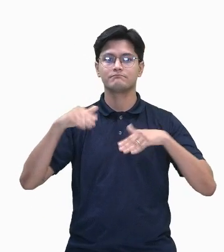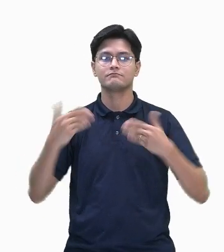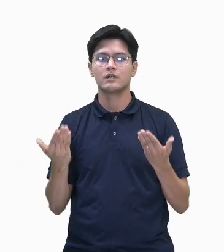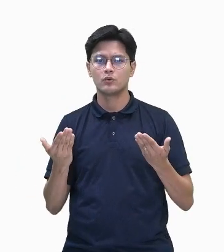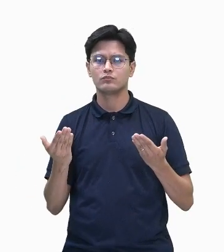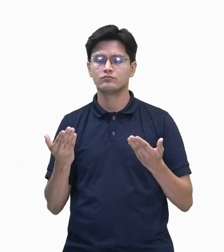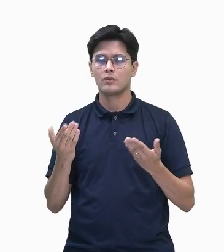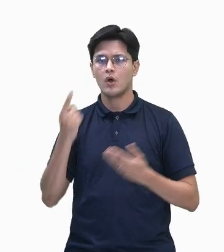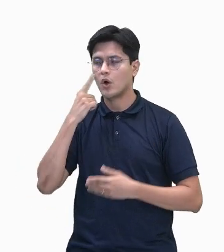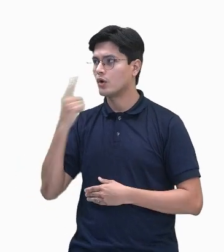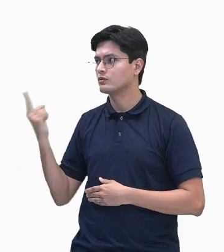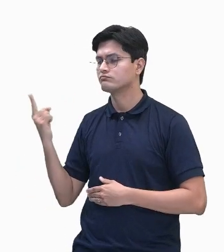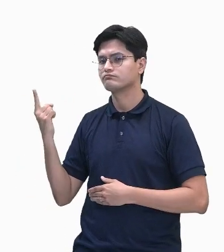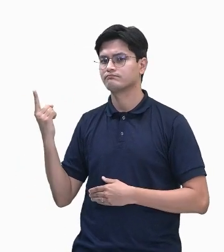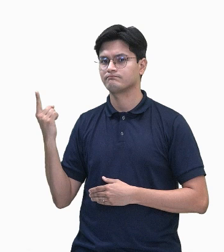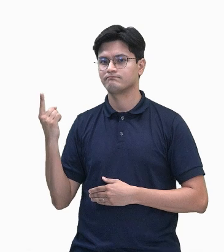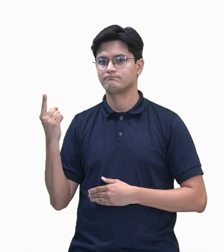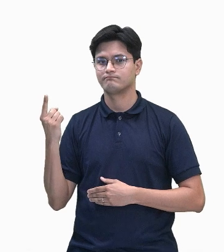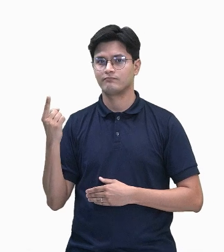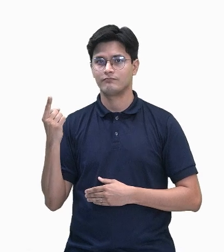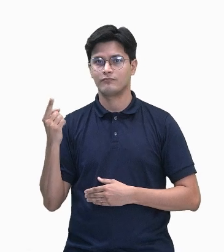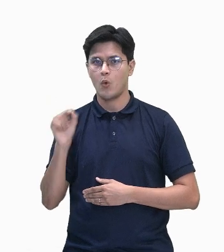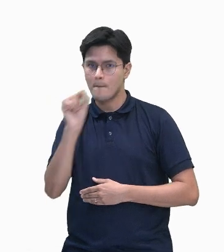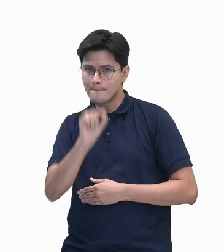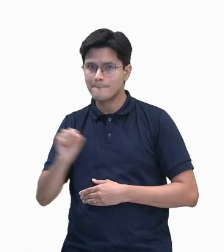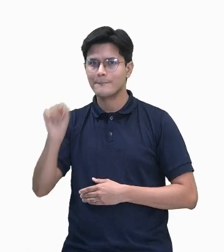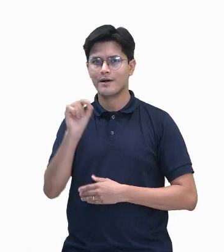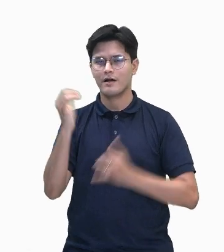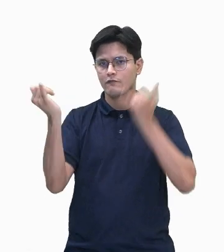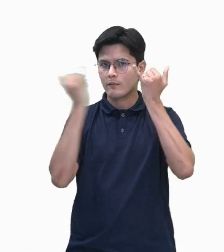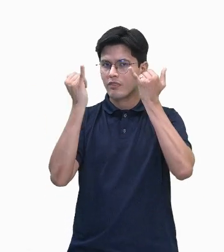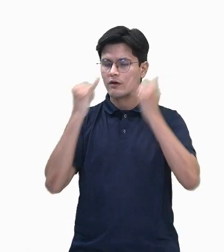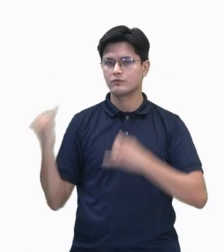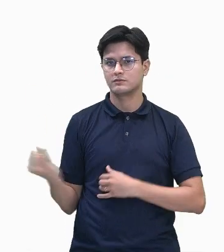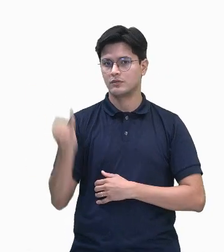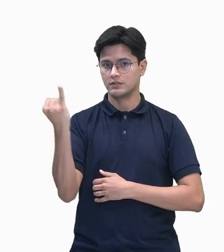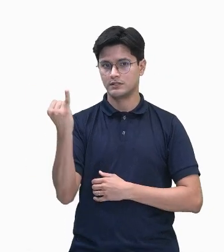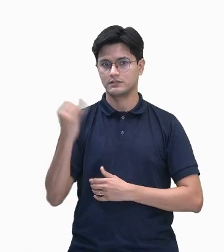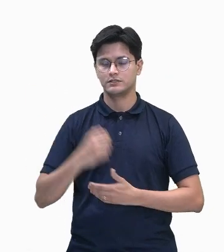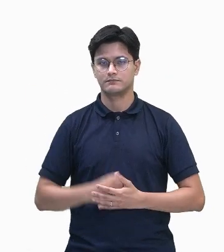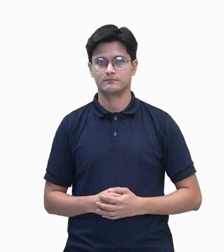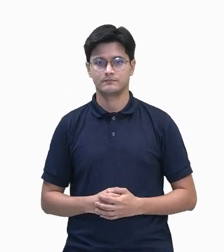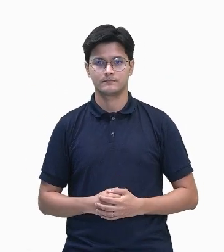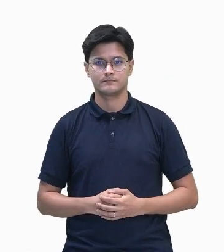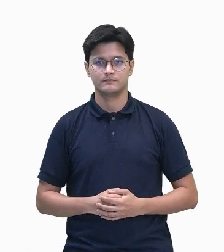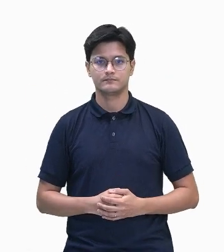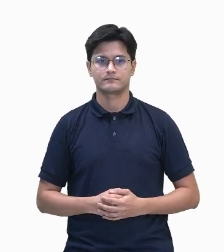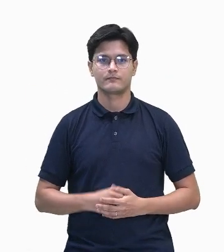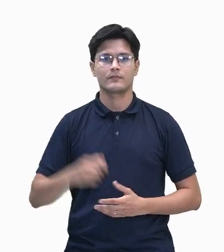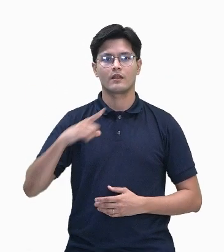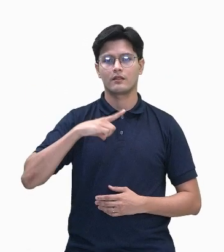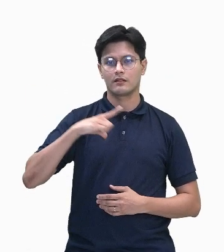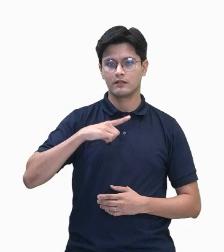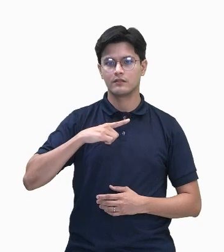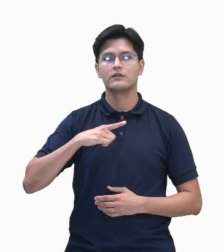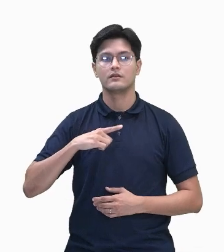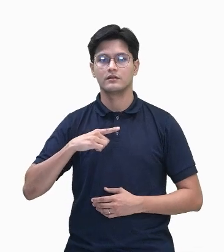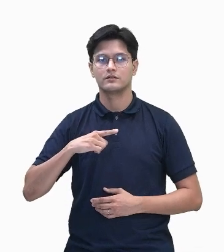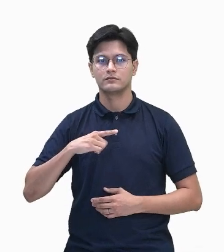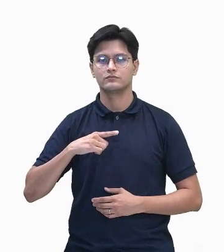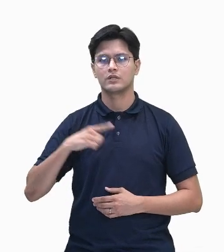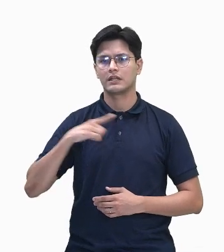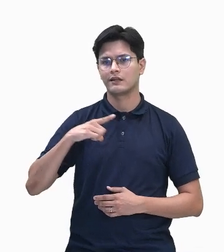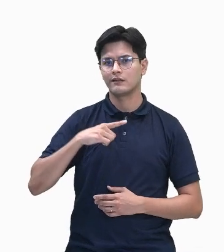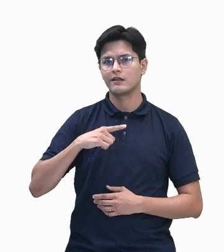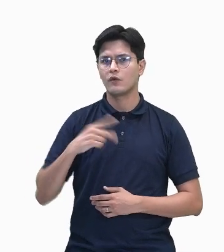bom? Ultrapassa 50, e aqui tem o dado que a tarifa mínima é de 38. Continuando